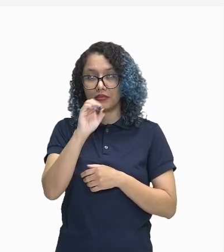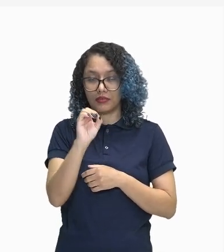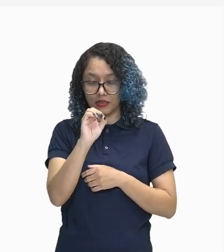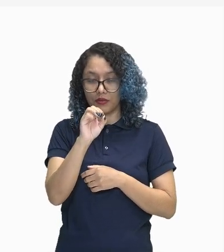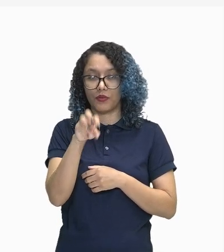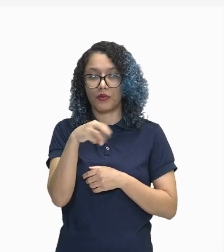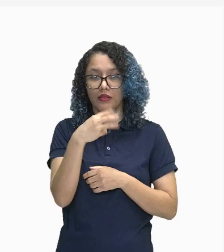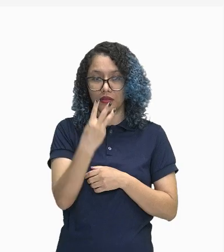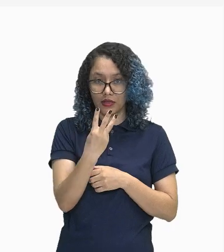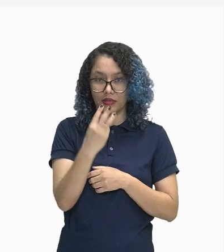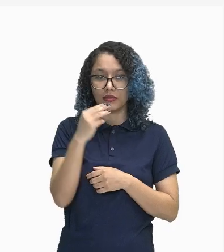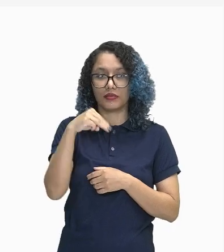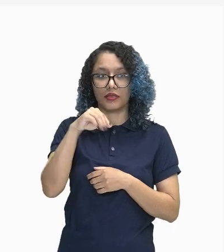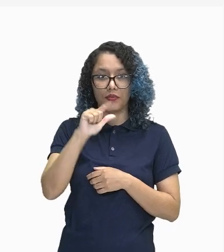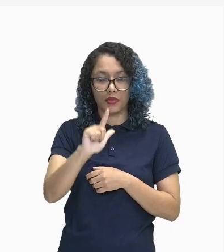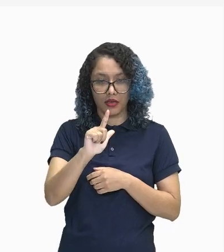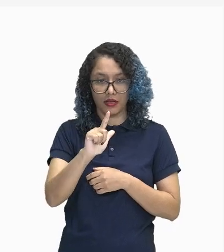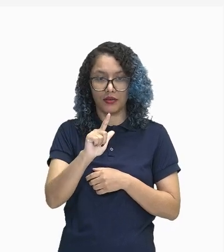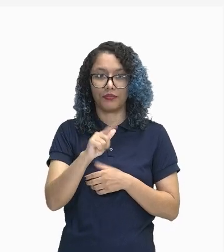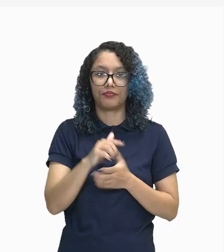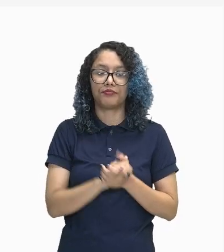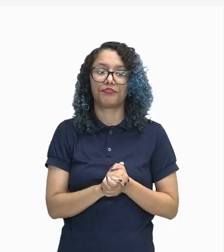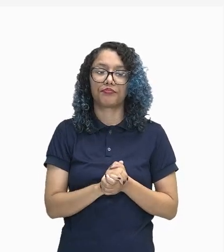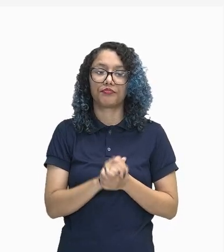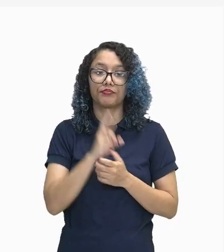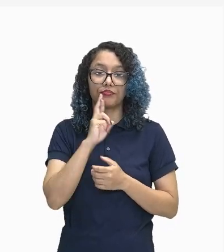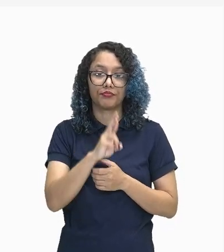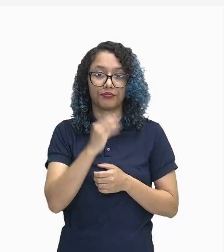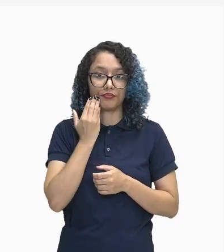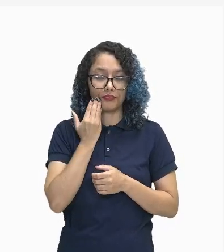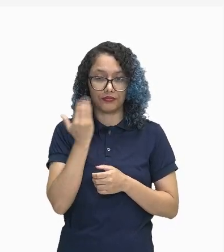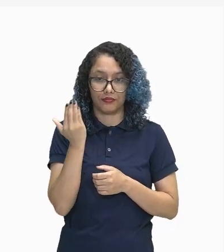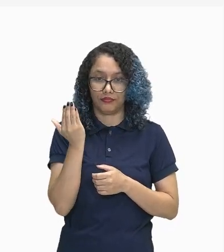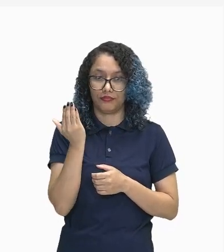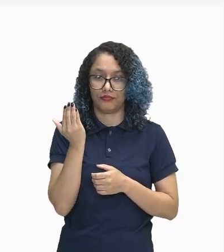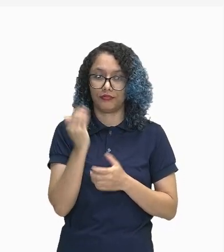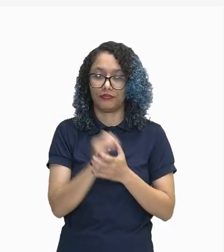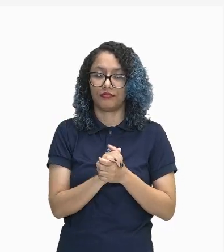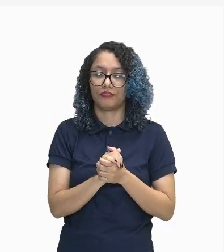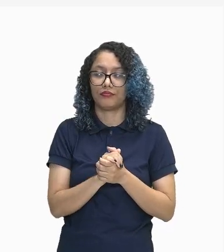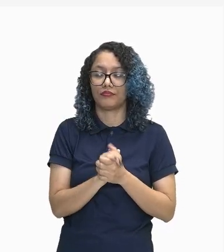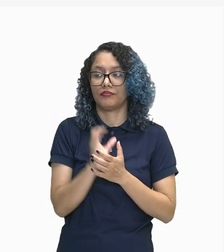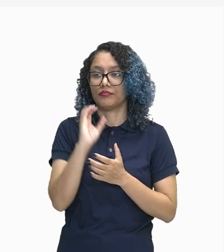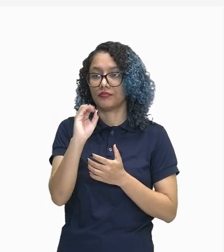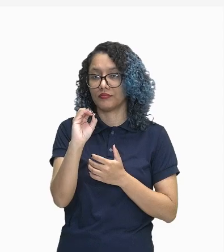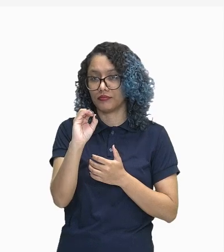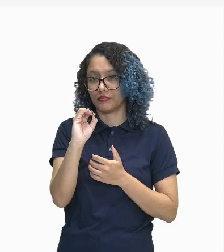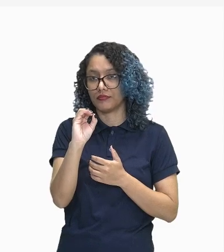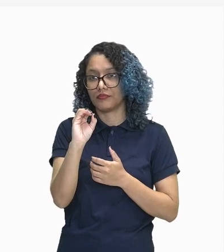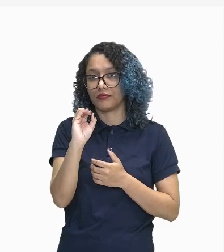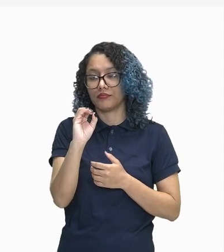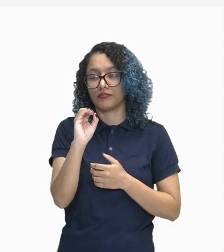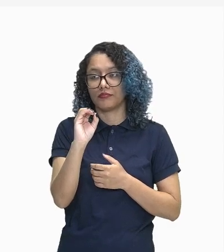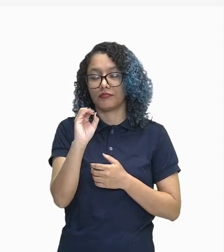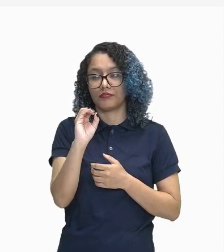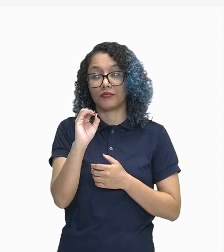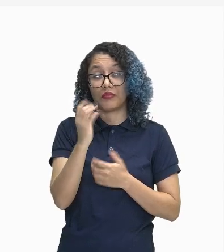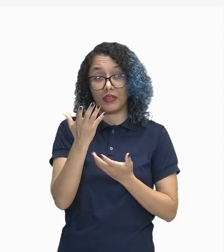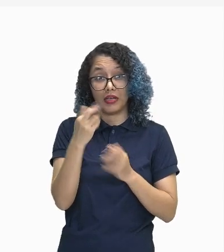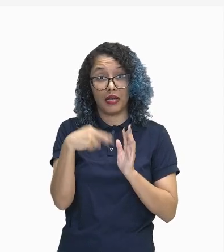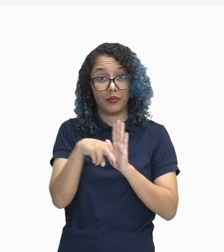0,03 ml. O resultado dessa divisão nós vamos ter aqui, ó, que é 0, como se trata-se de dinheiro,